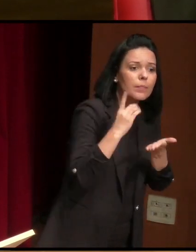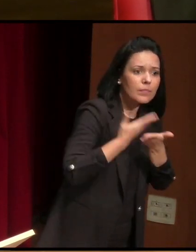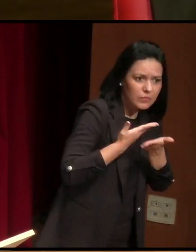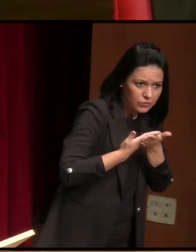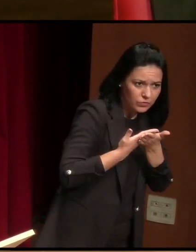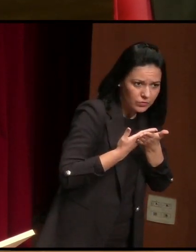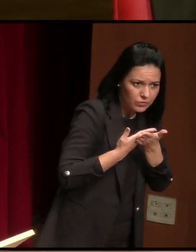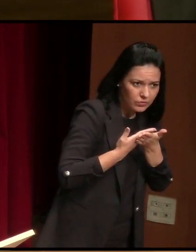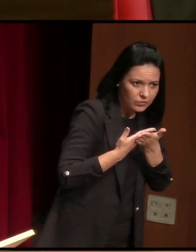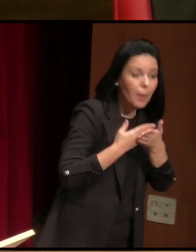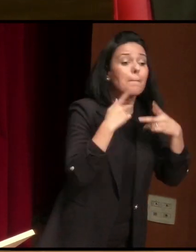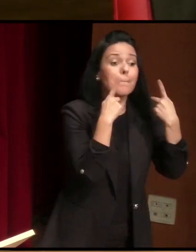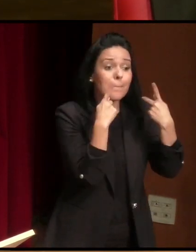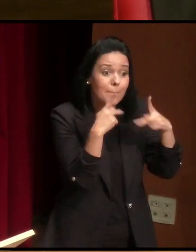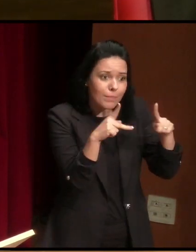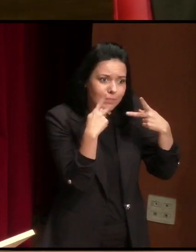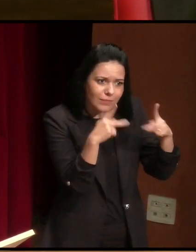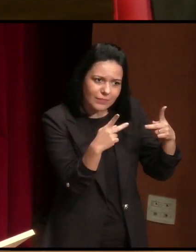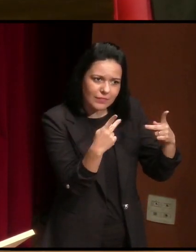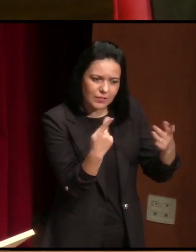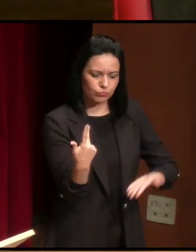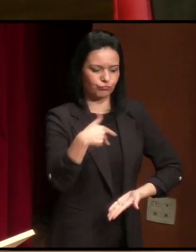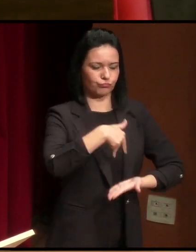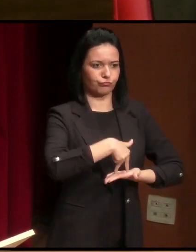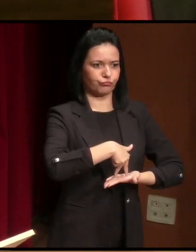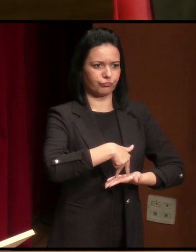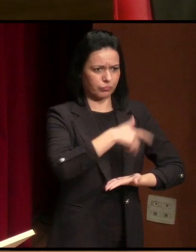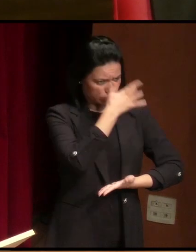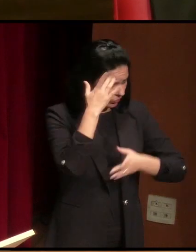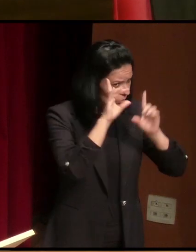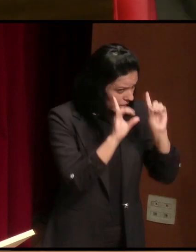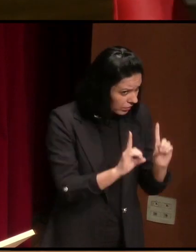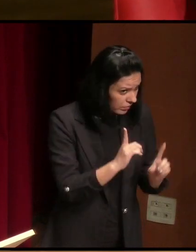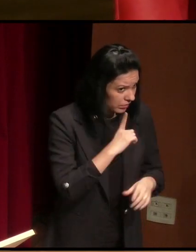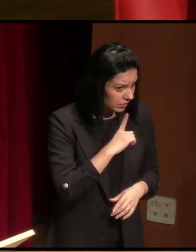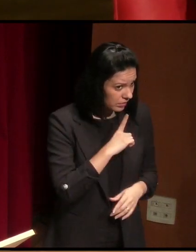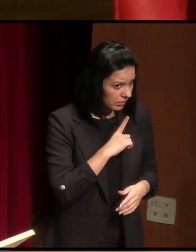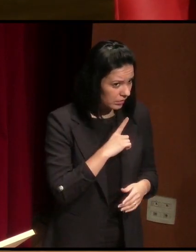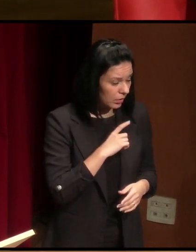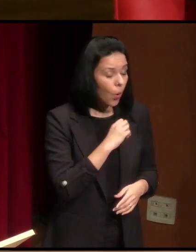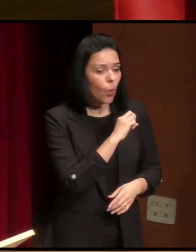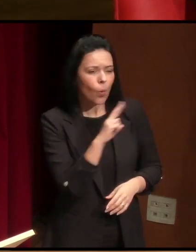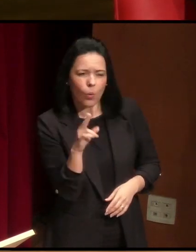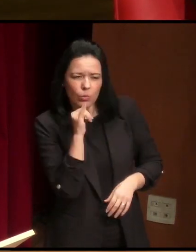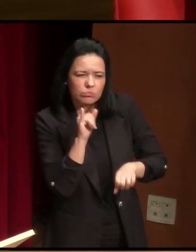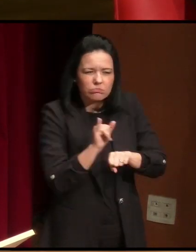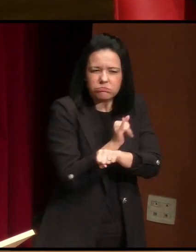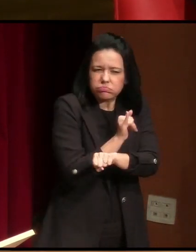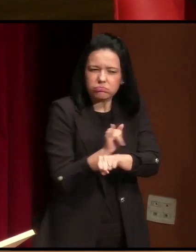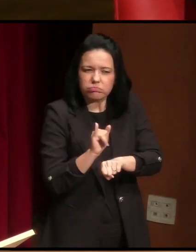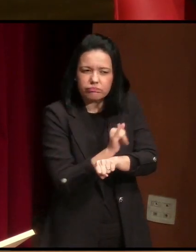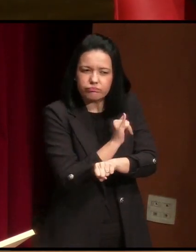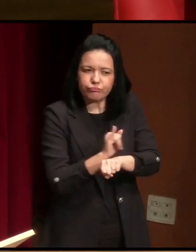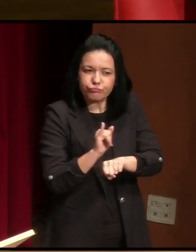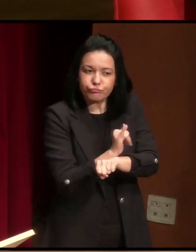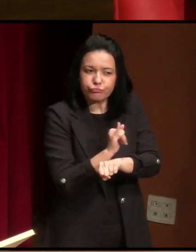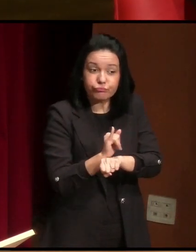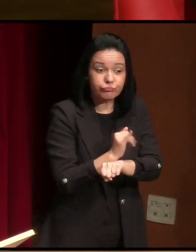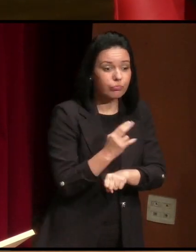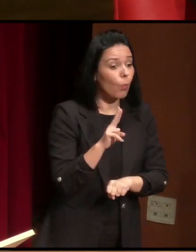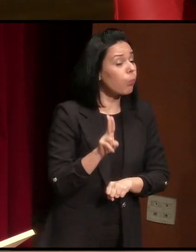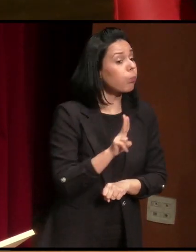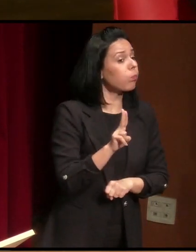pregando, exercendo o protagonismo? Né? Quais as estratégias que a gente utiliza para